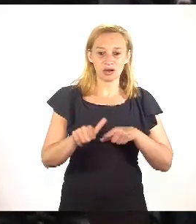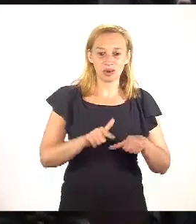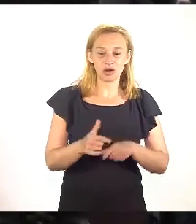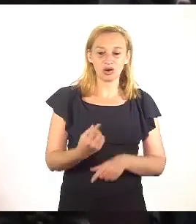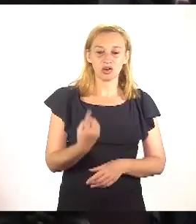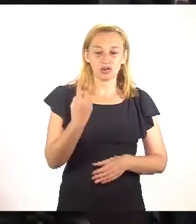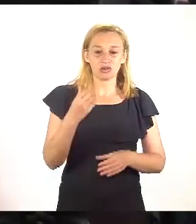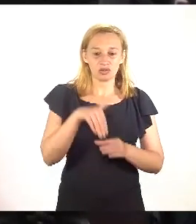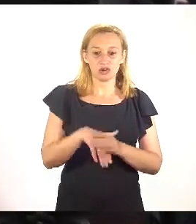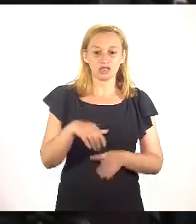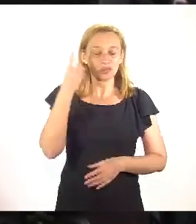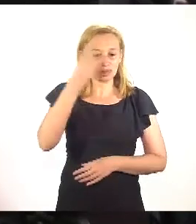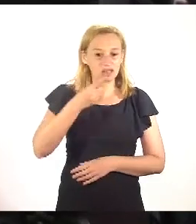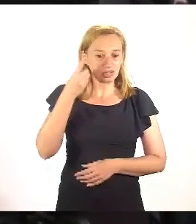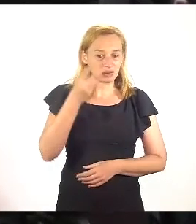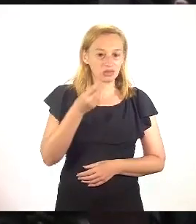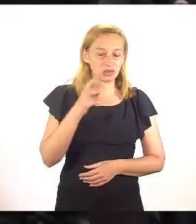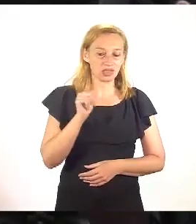deputado Rosenberg Reis.